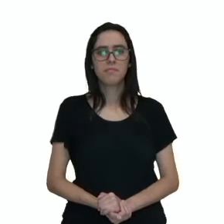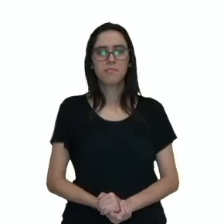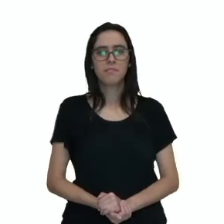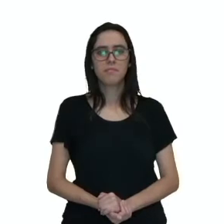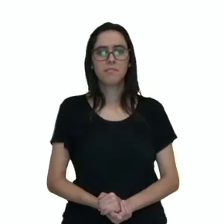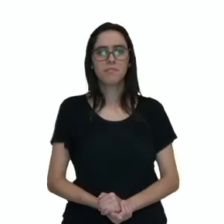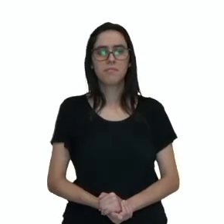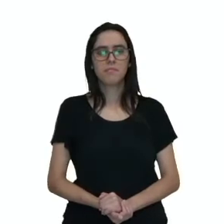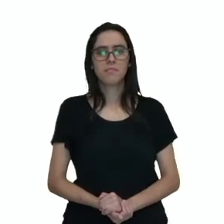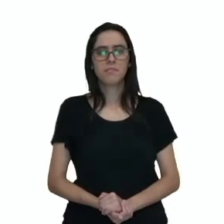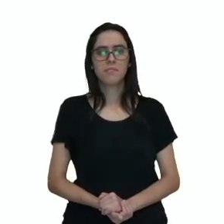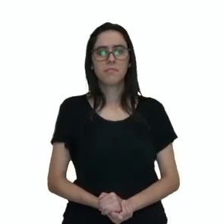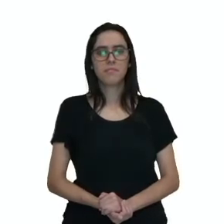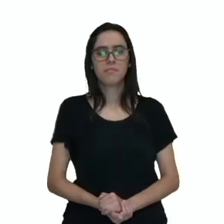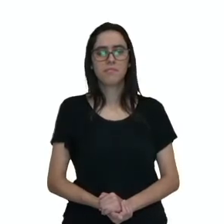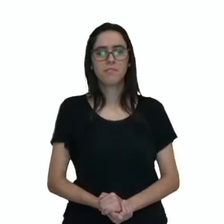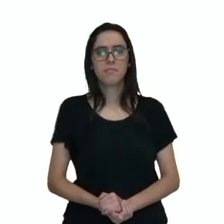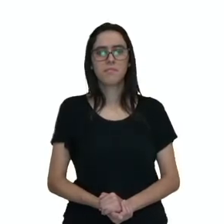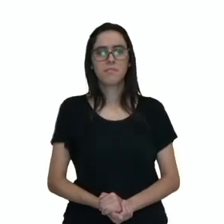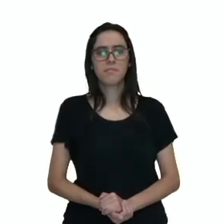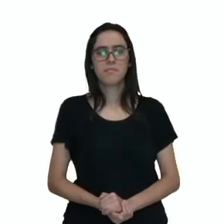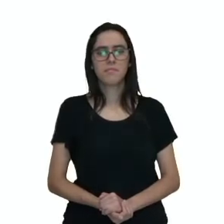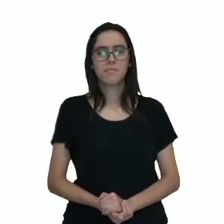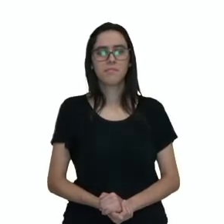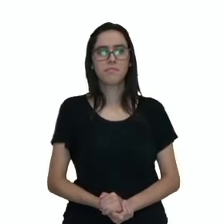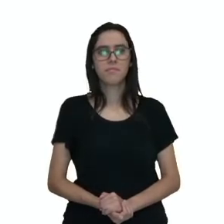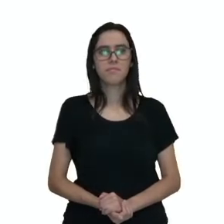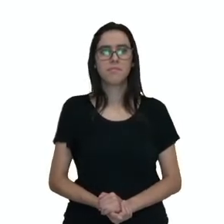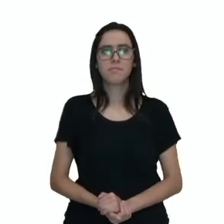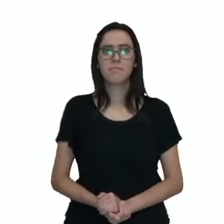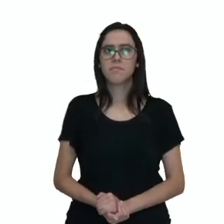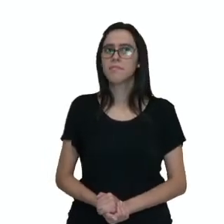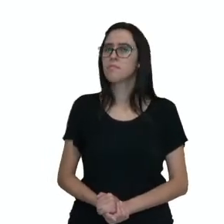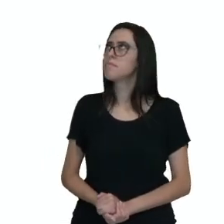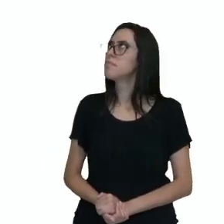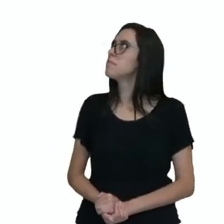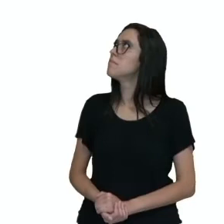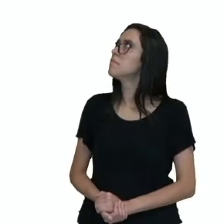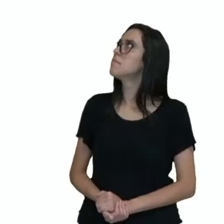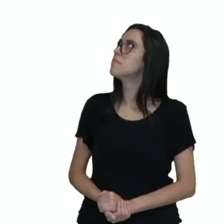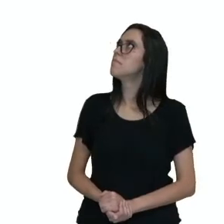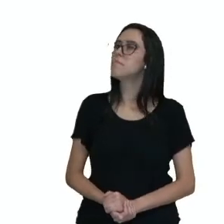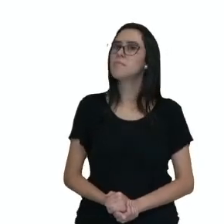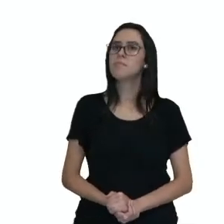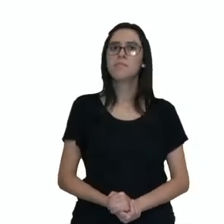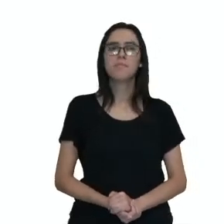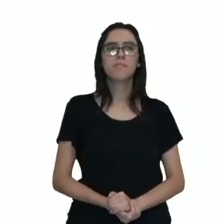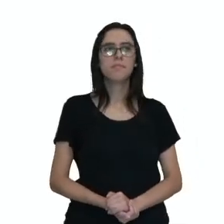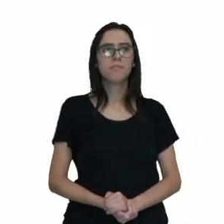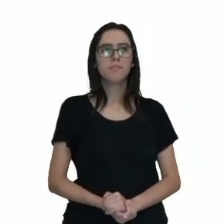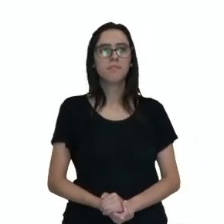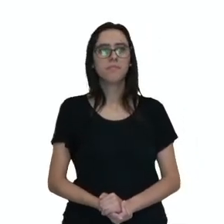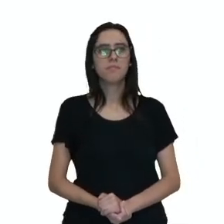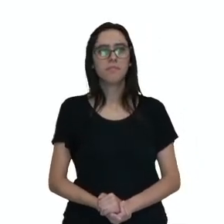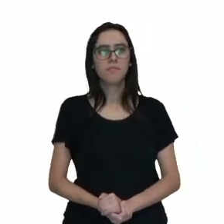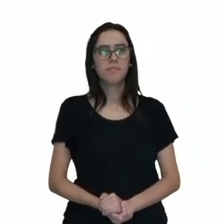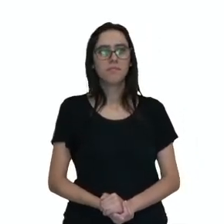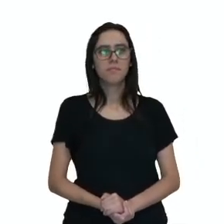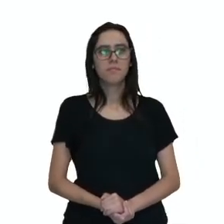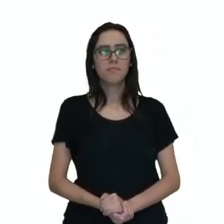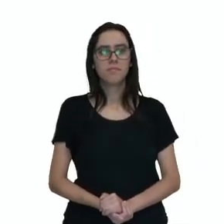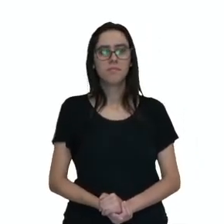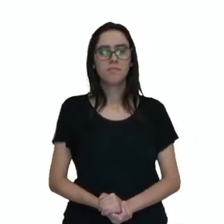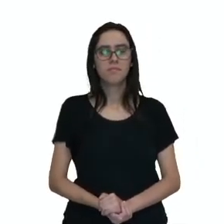toda, todos, todas, cierto, cierta, ciertos, ciertas, tanto, tanta, tantos e